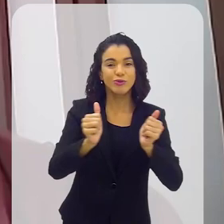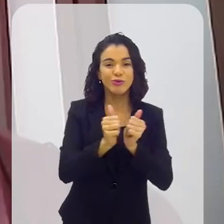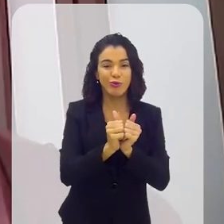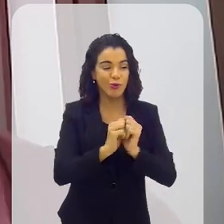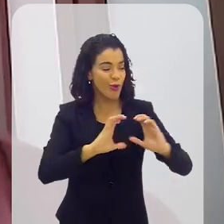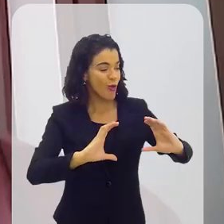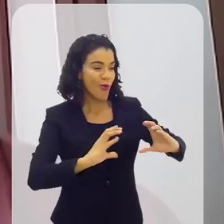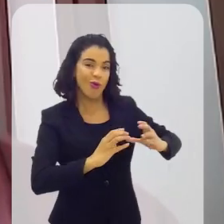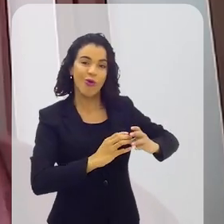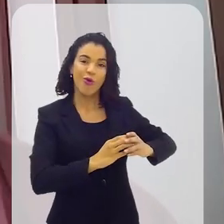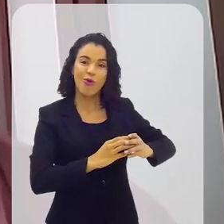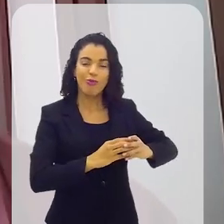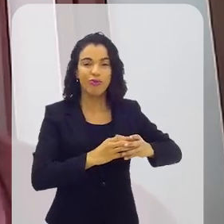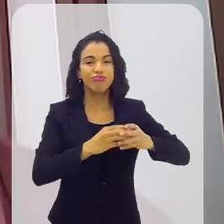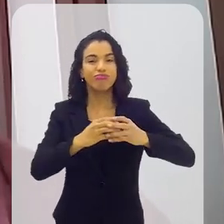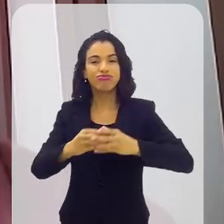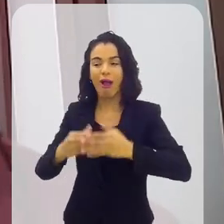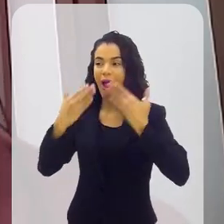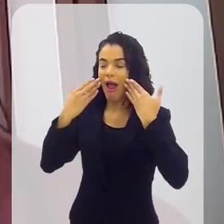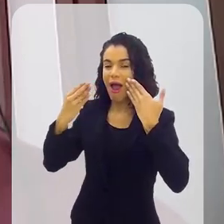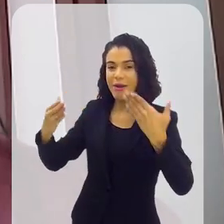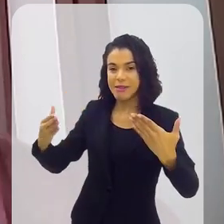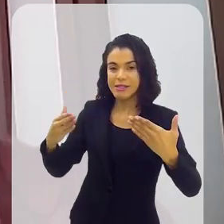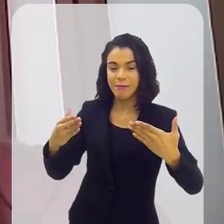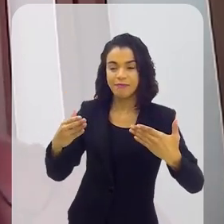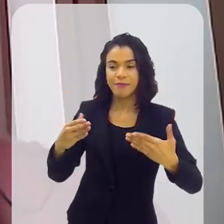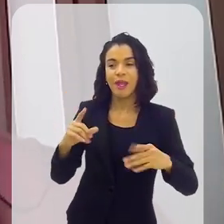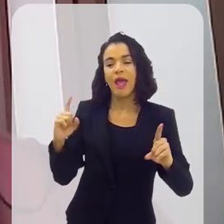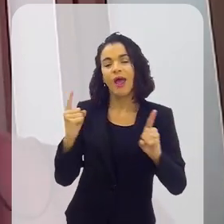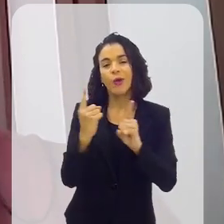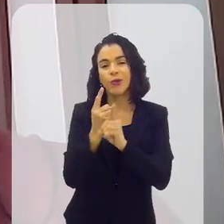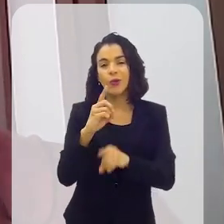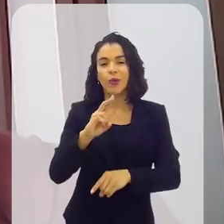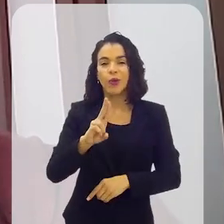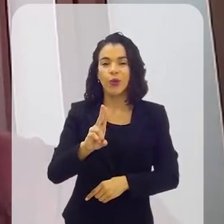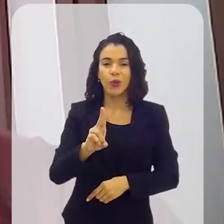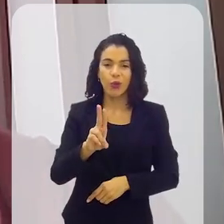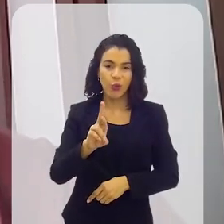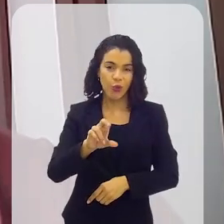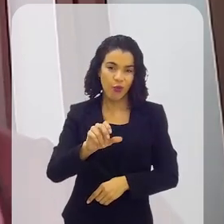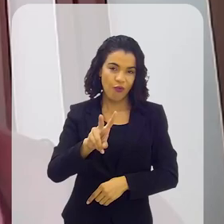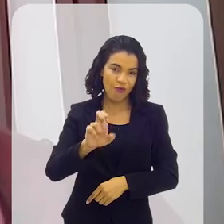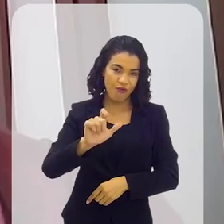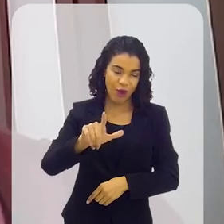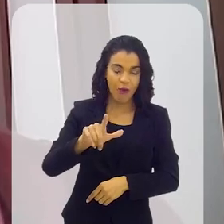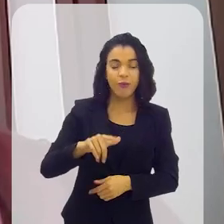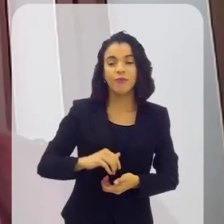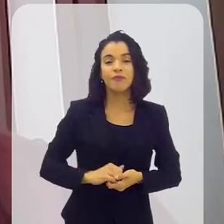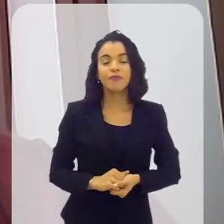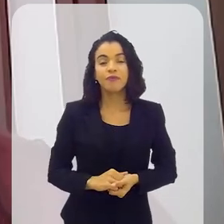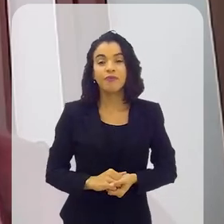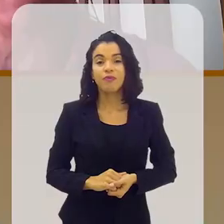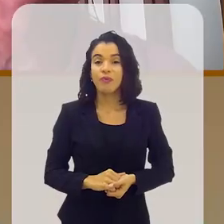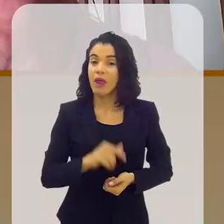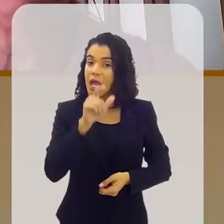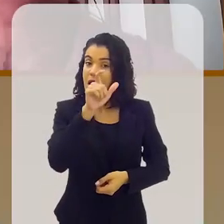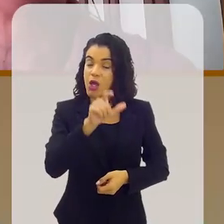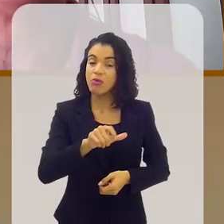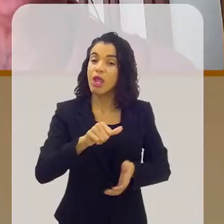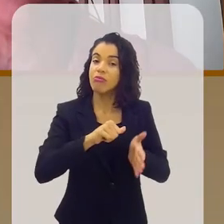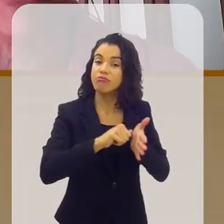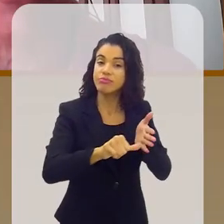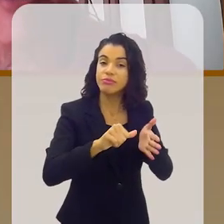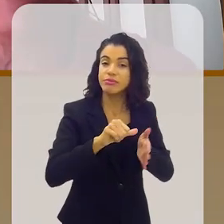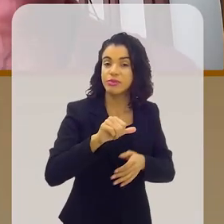tocar com ela, onde ela se apresentava, ela levava eles. Até que um dia ela encontrou o Duval Ferreira, que era gerente artístico da RGE,